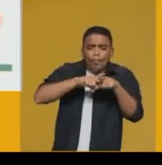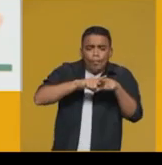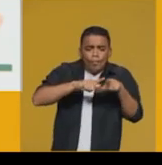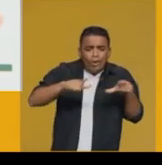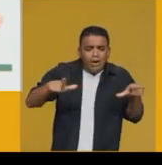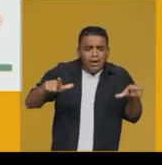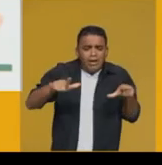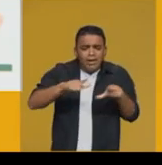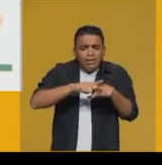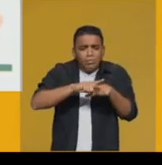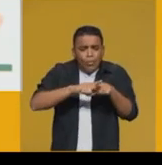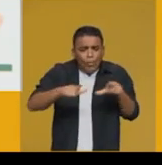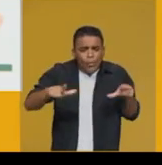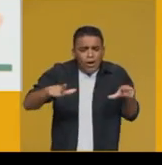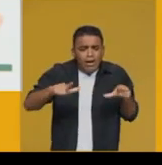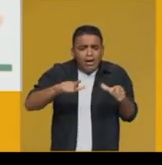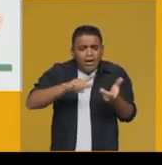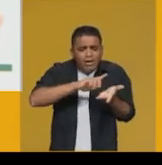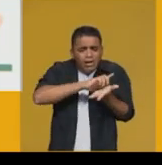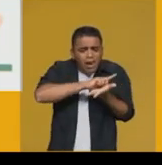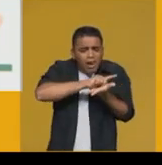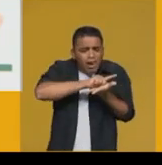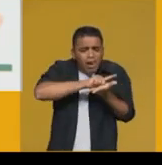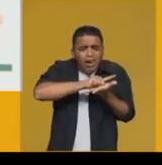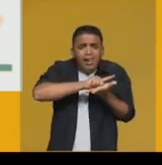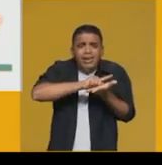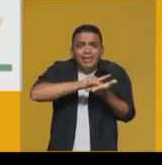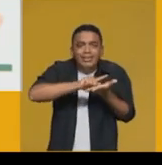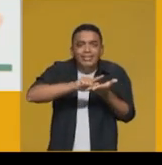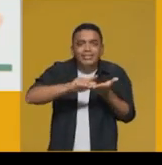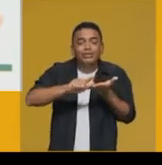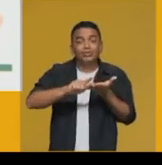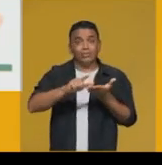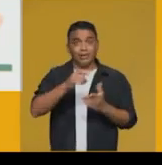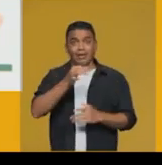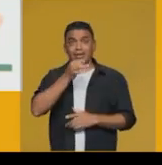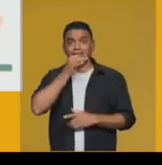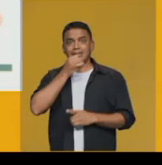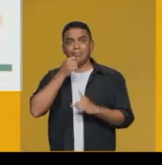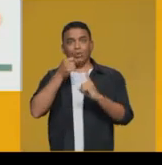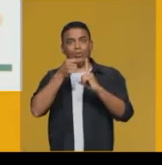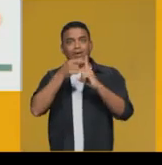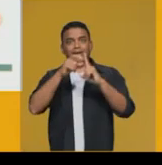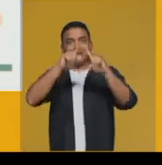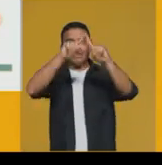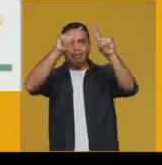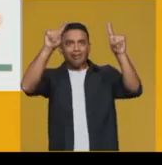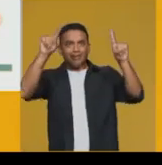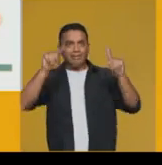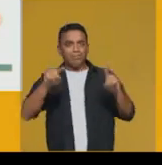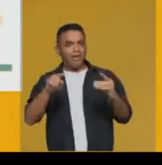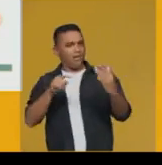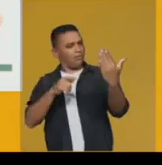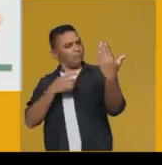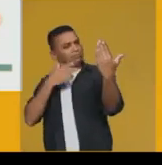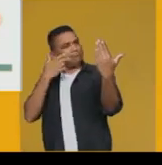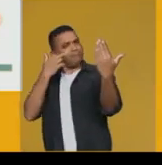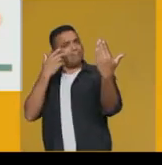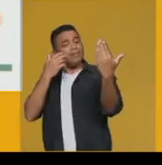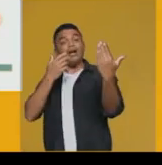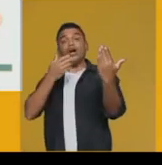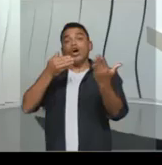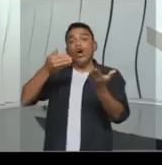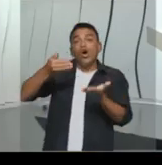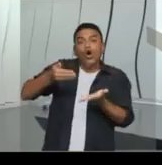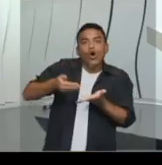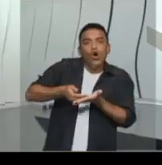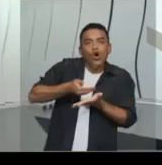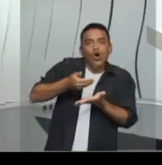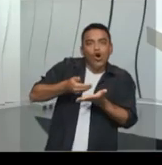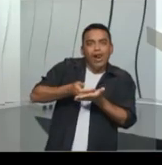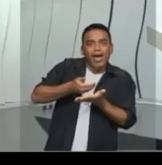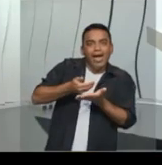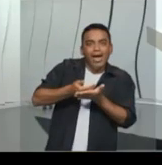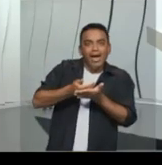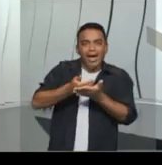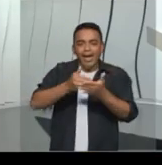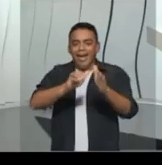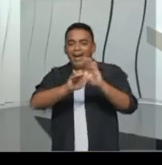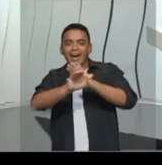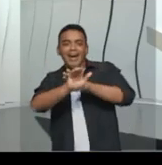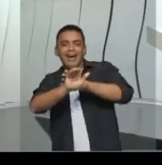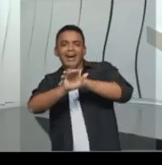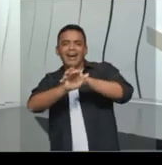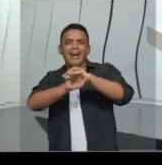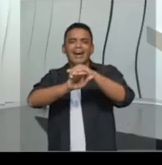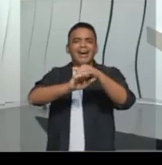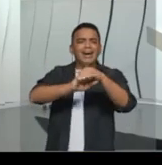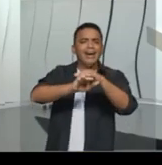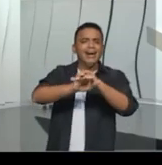polida. Exemplo, o próprio espelho da sua casa, uma colher, né? Alguma superfície muito